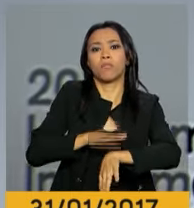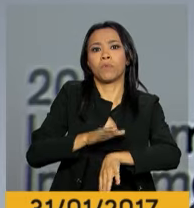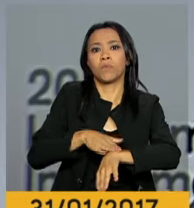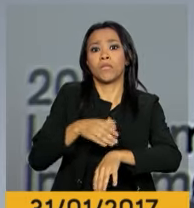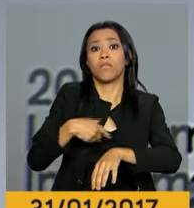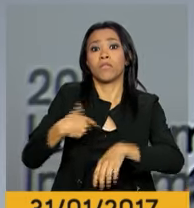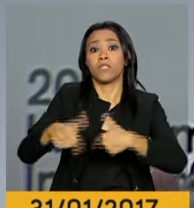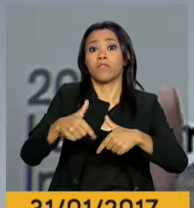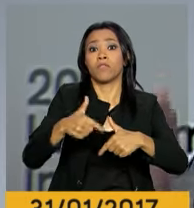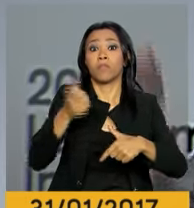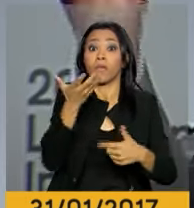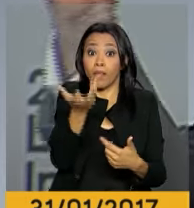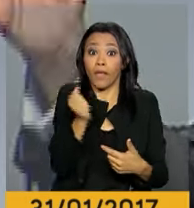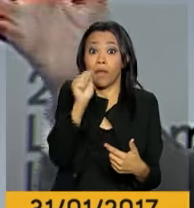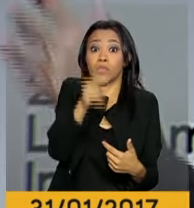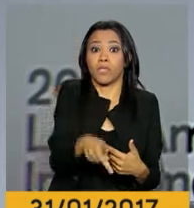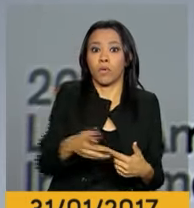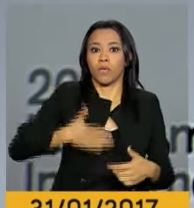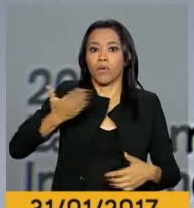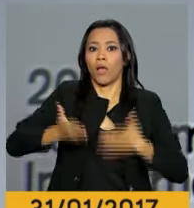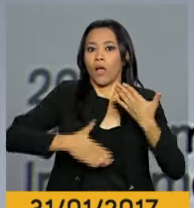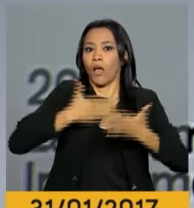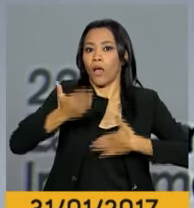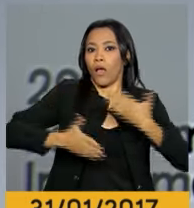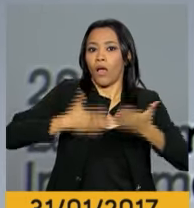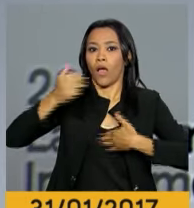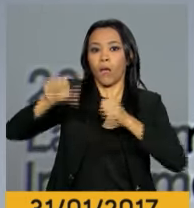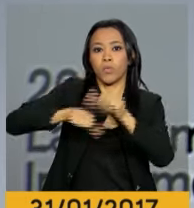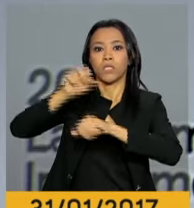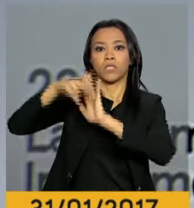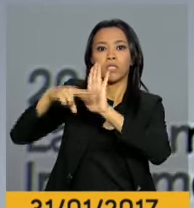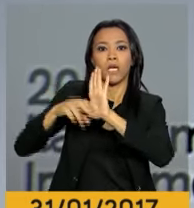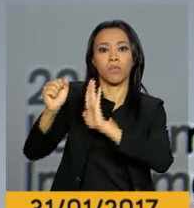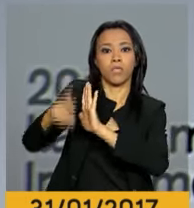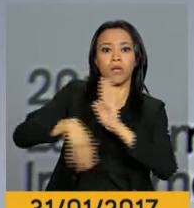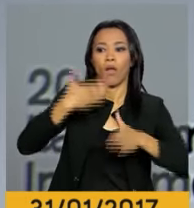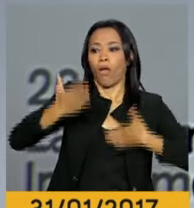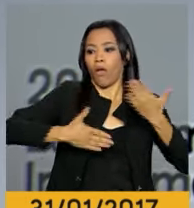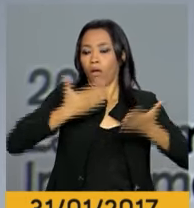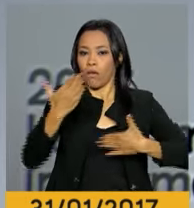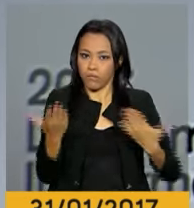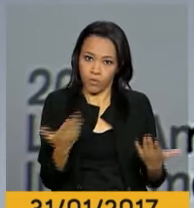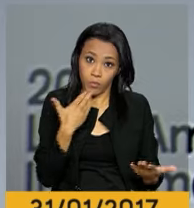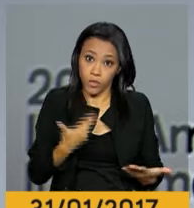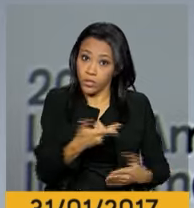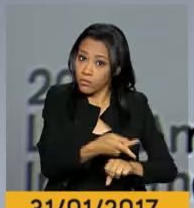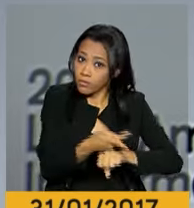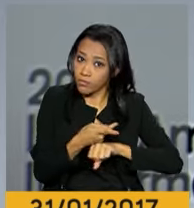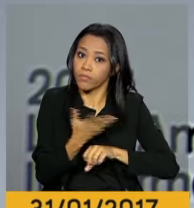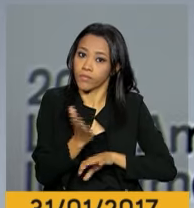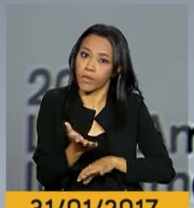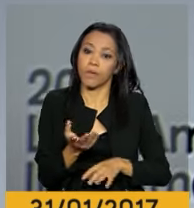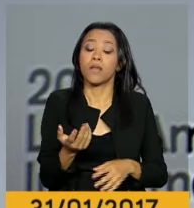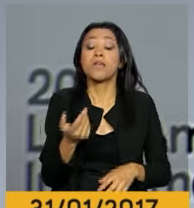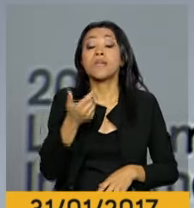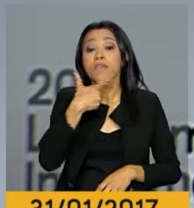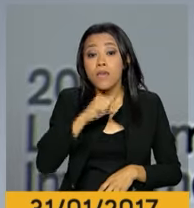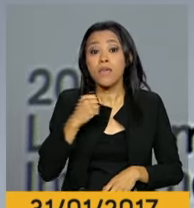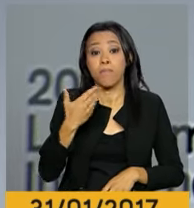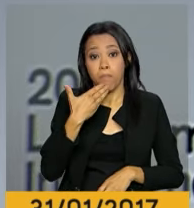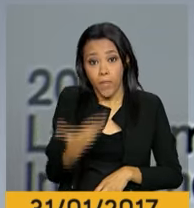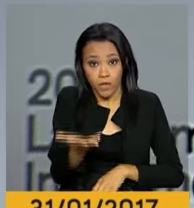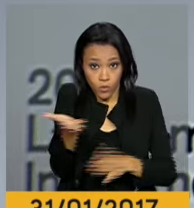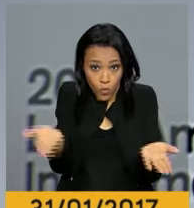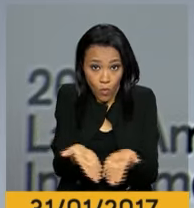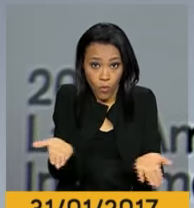aposentarem tendo em vista a reforma da Previdência Ola bem os que pedem hoje a sua certidão de tempo